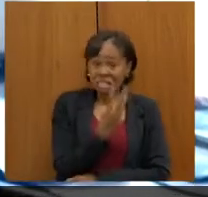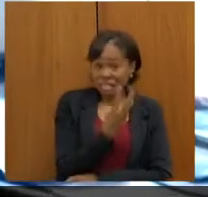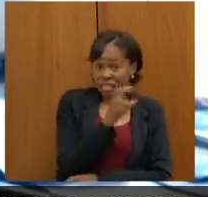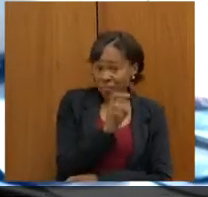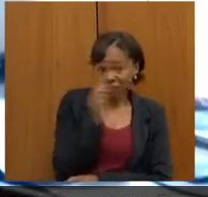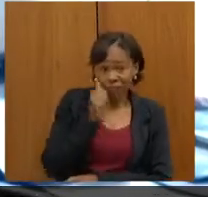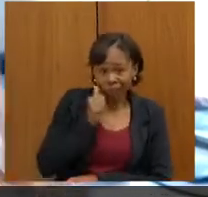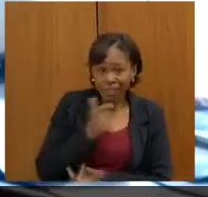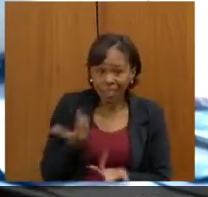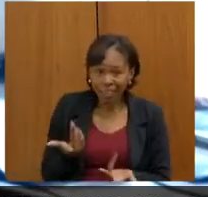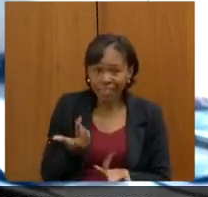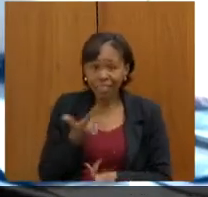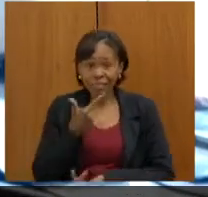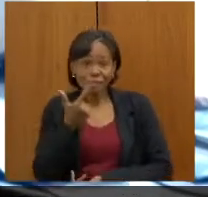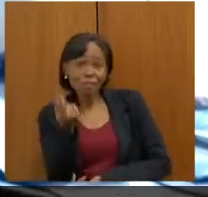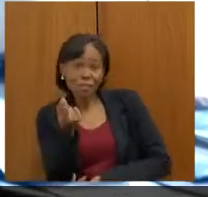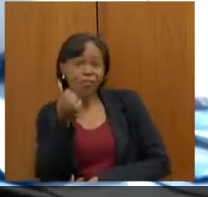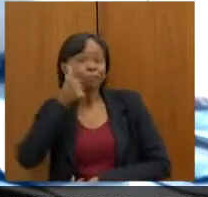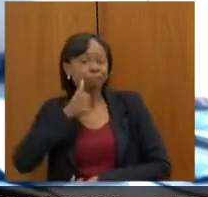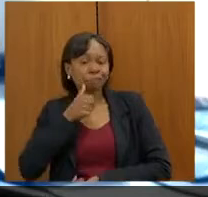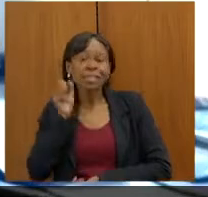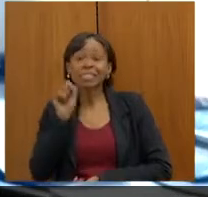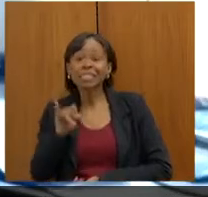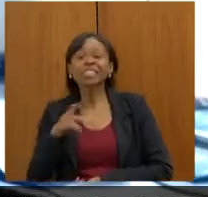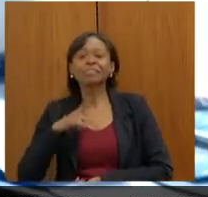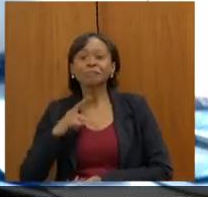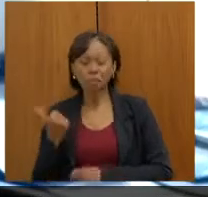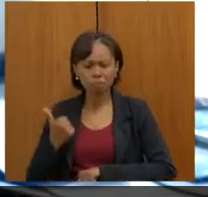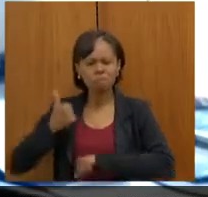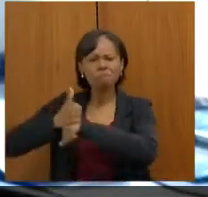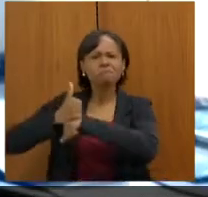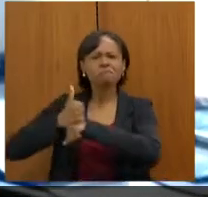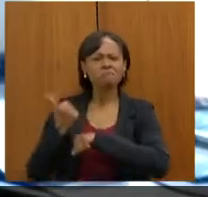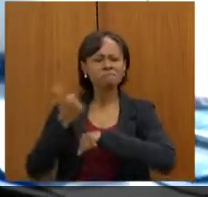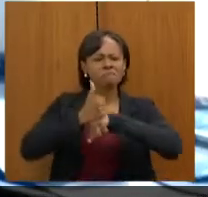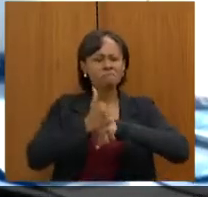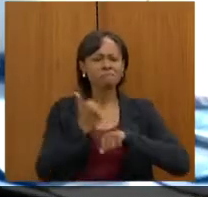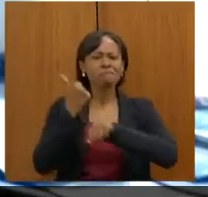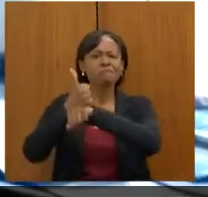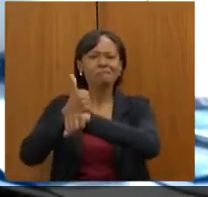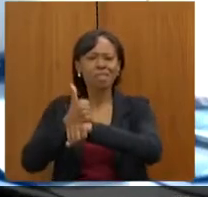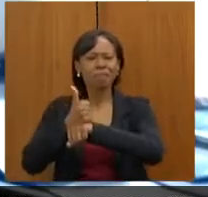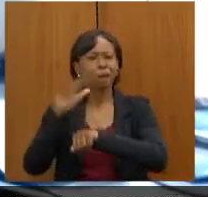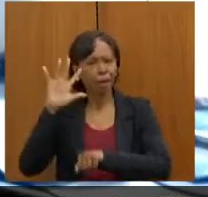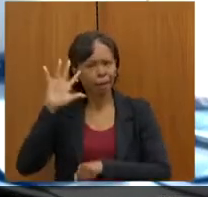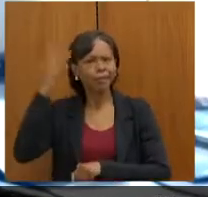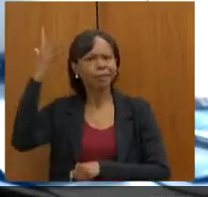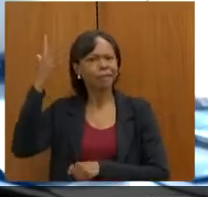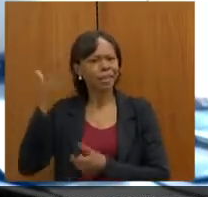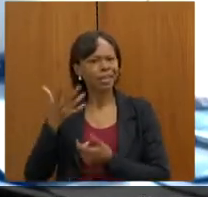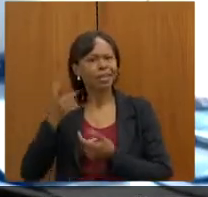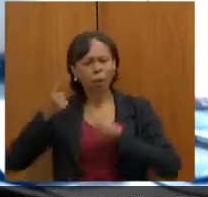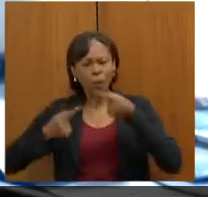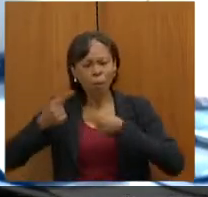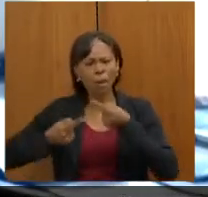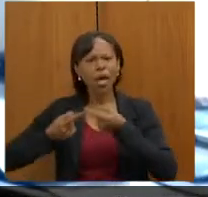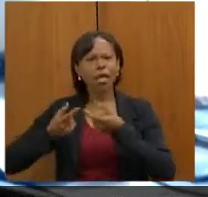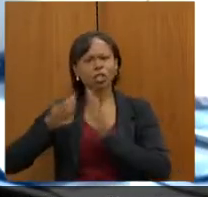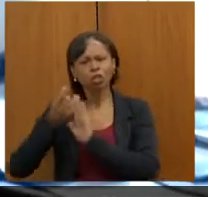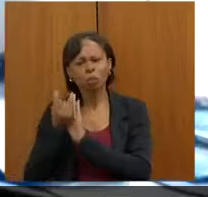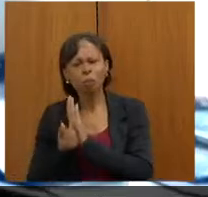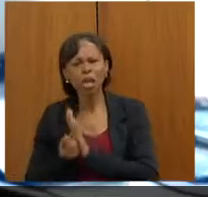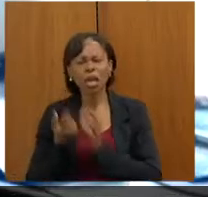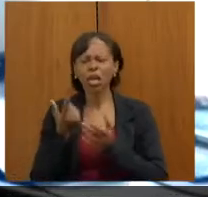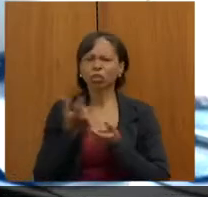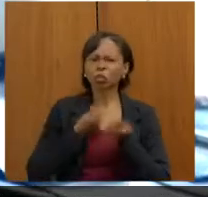35 que tivéssemos duas mulheres na frente aí né da tomada de decisão de comportamento de